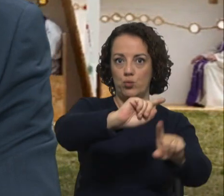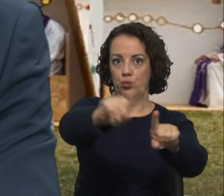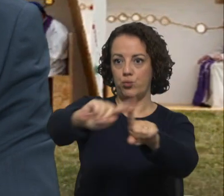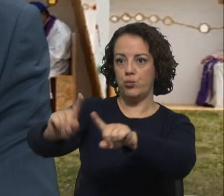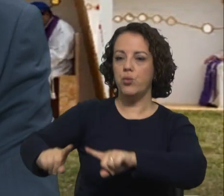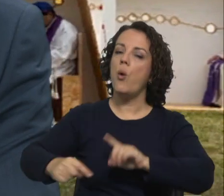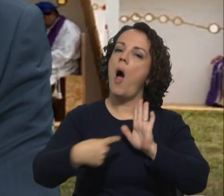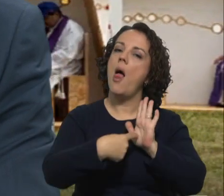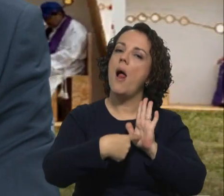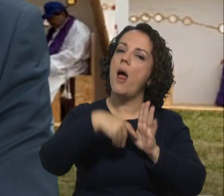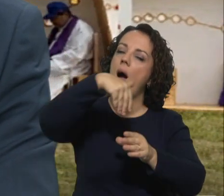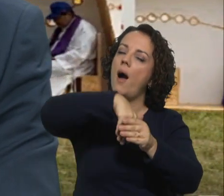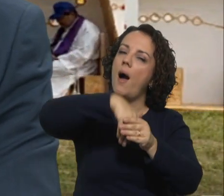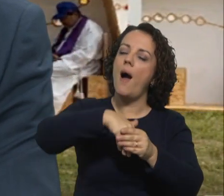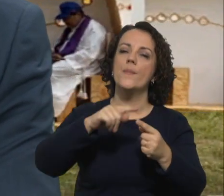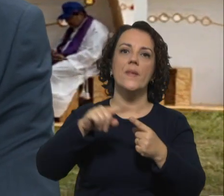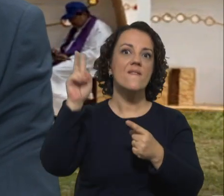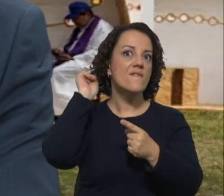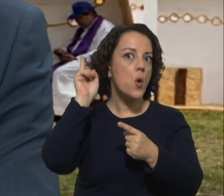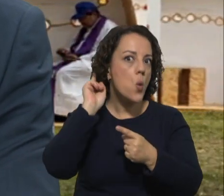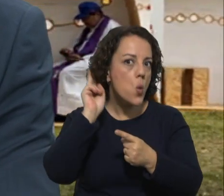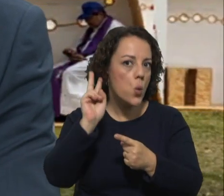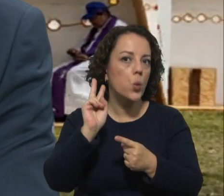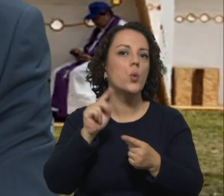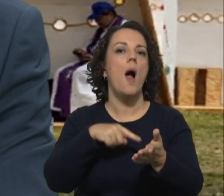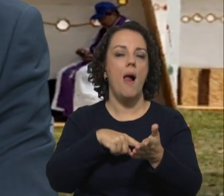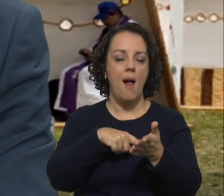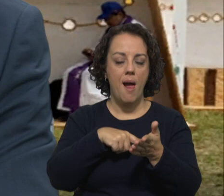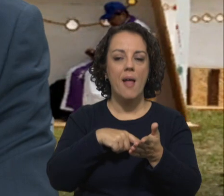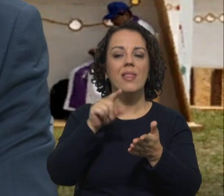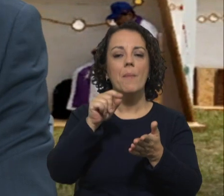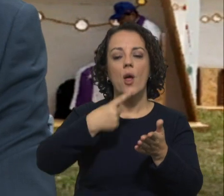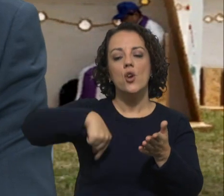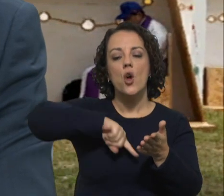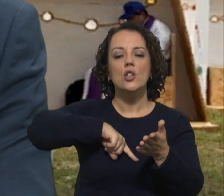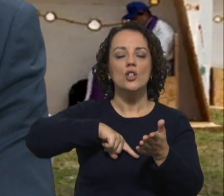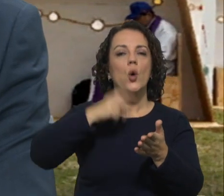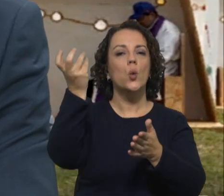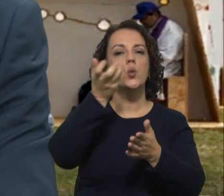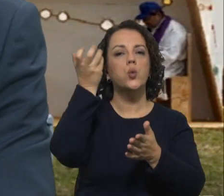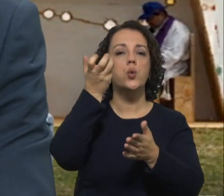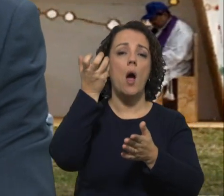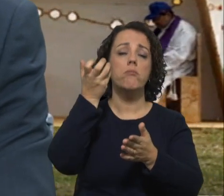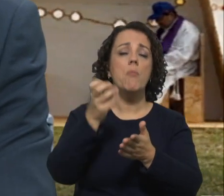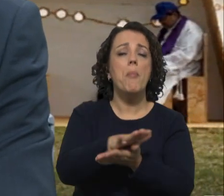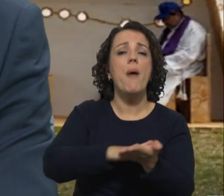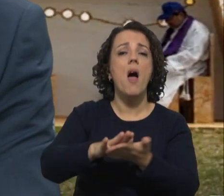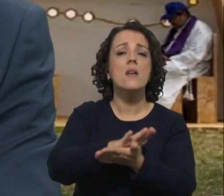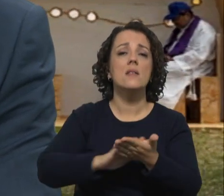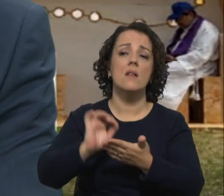mostrando valores que são valores essenciais e nos quais, de alguma forma, a nossa cultura de matriz judaico-cristã se reconhece ou se vai